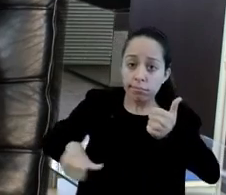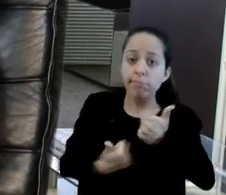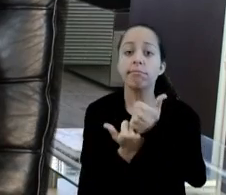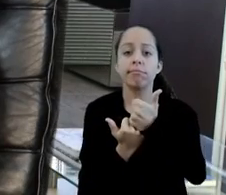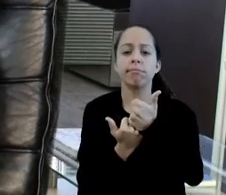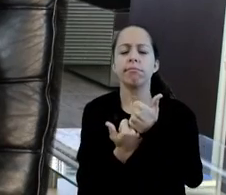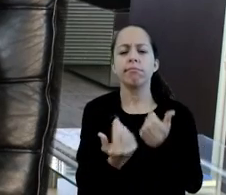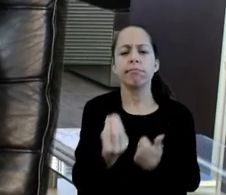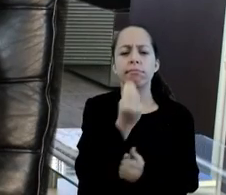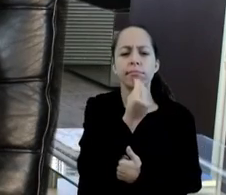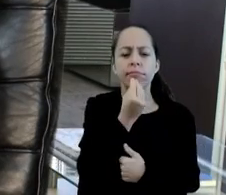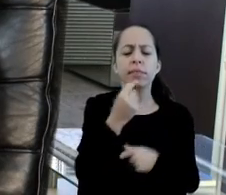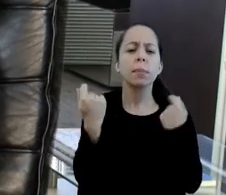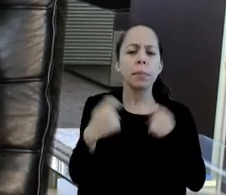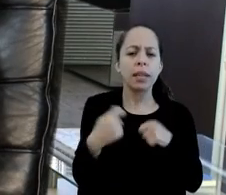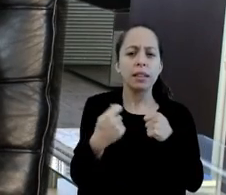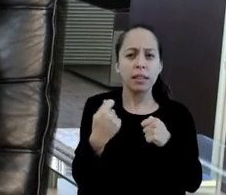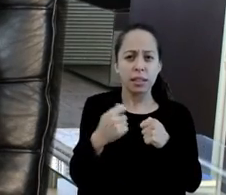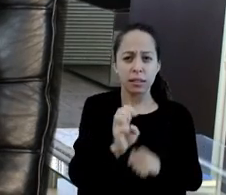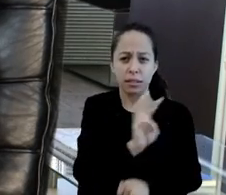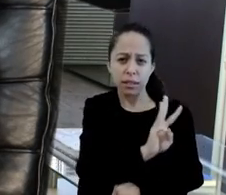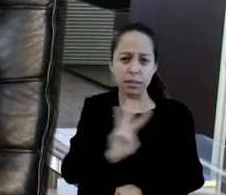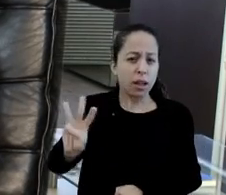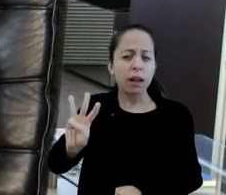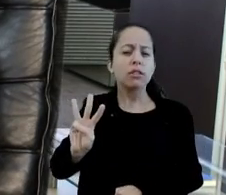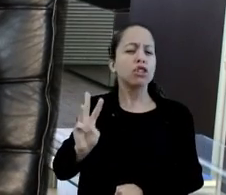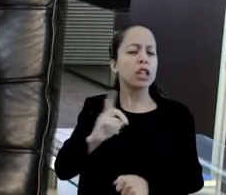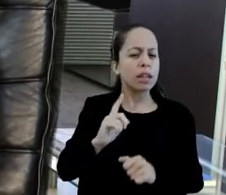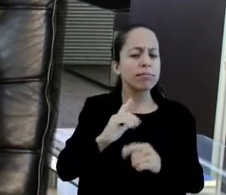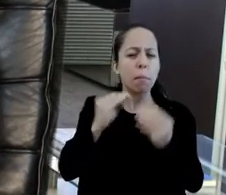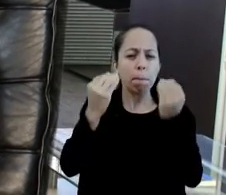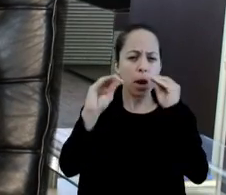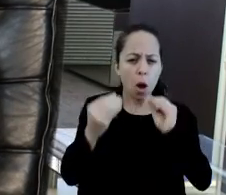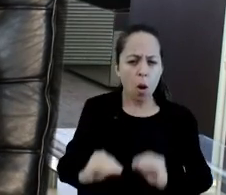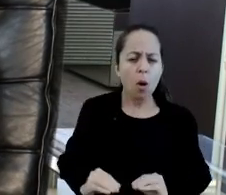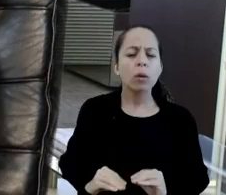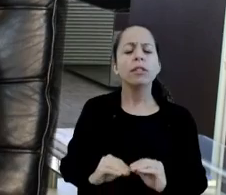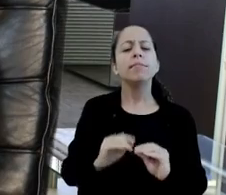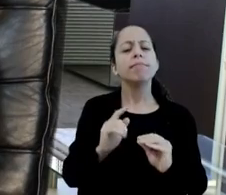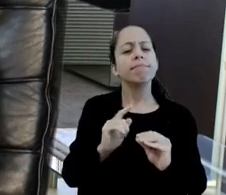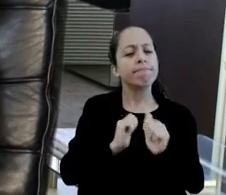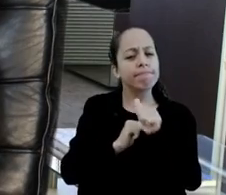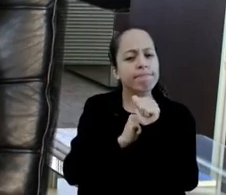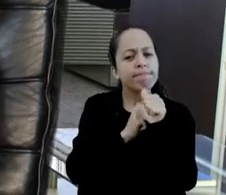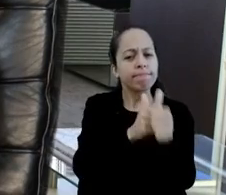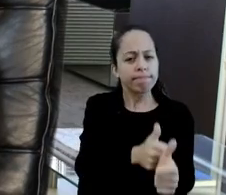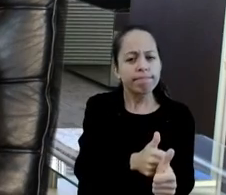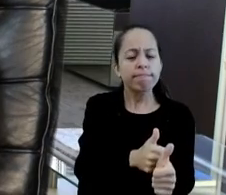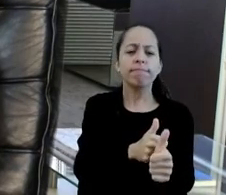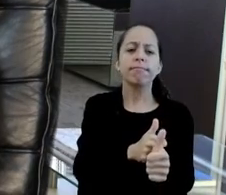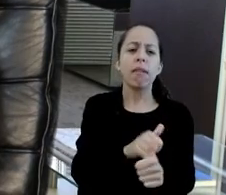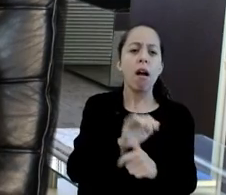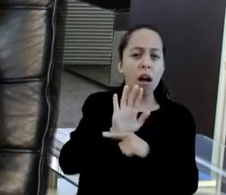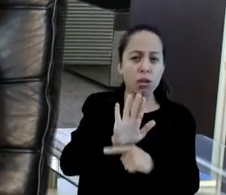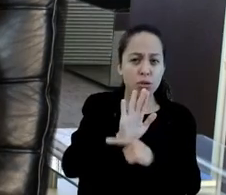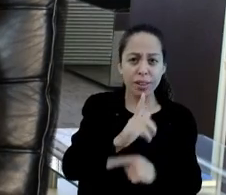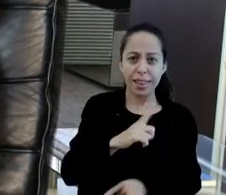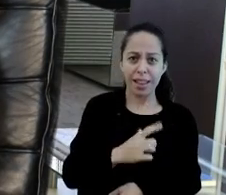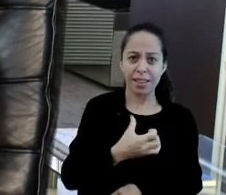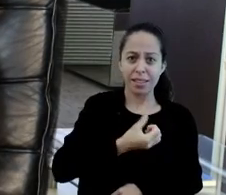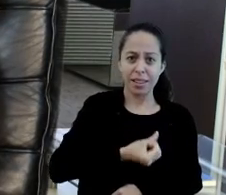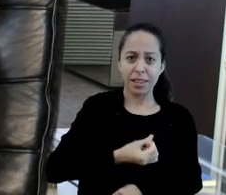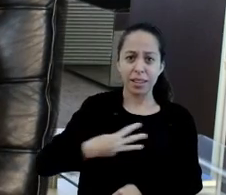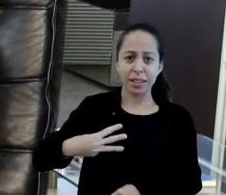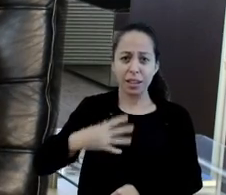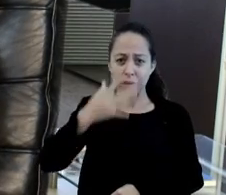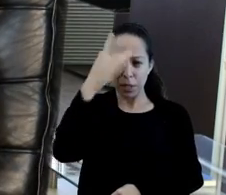seguir o blog, inspirar em uma dessas 63 produções que estão lá também,